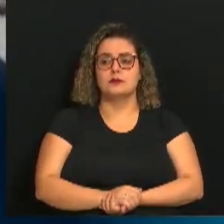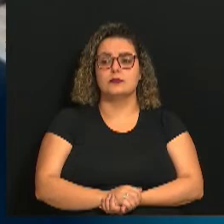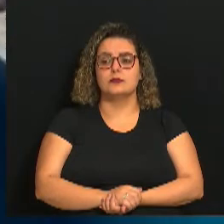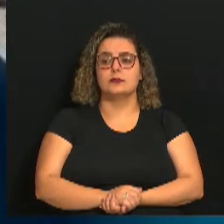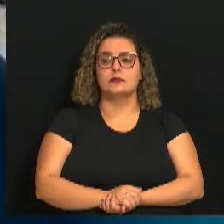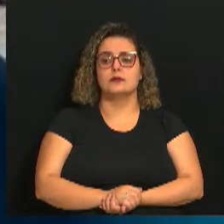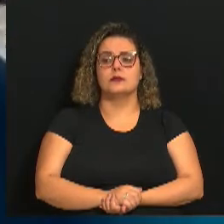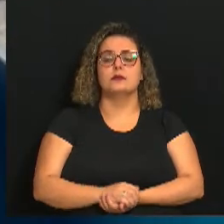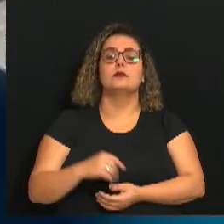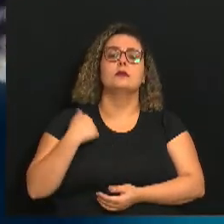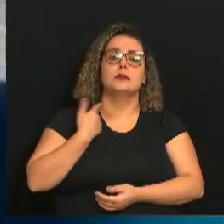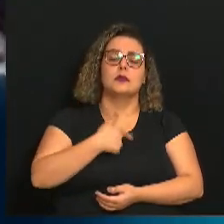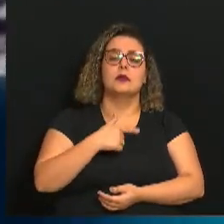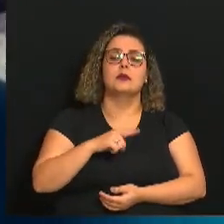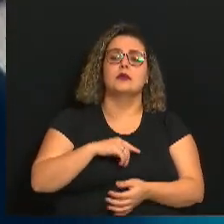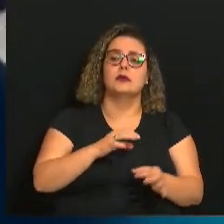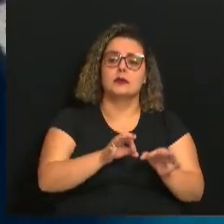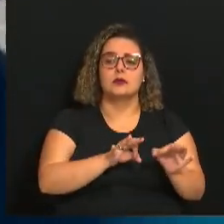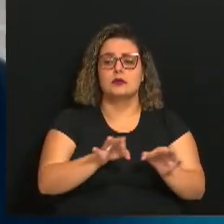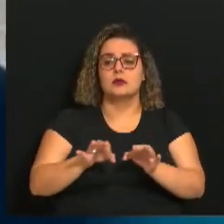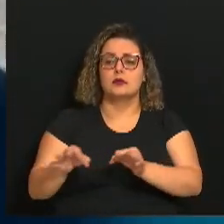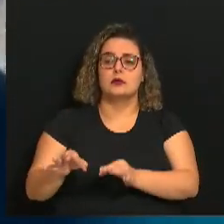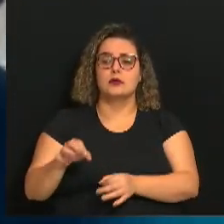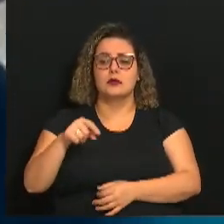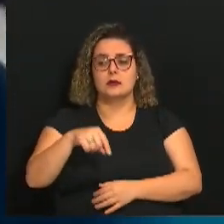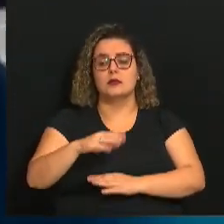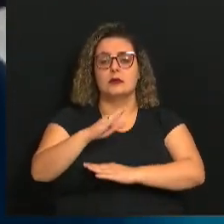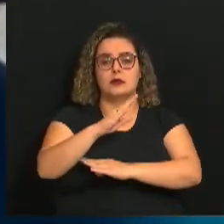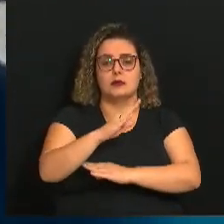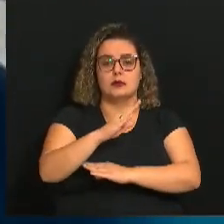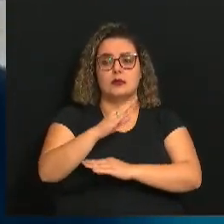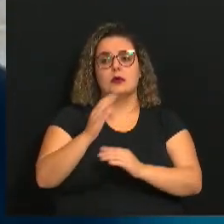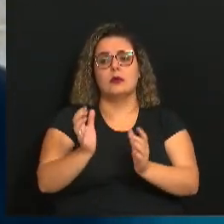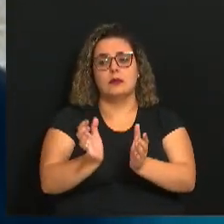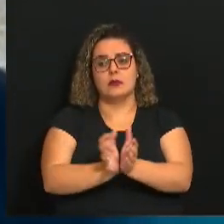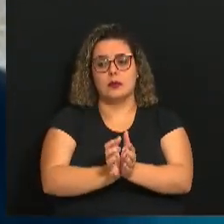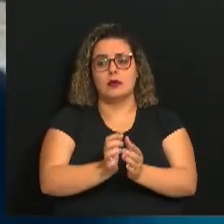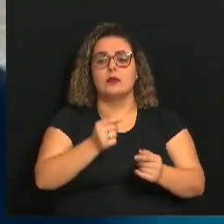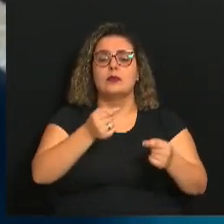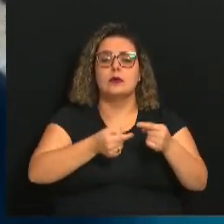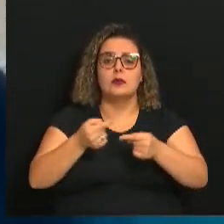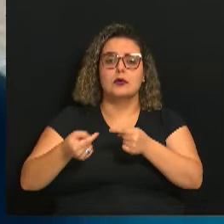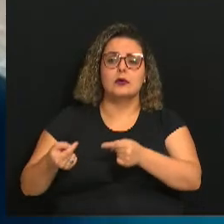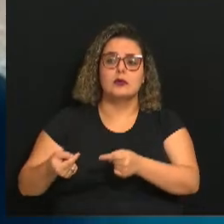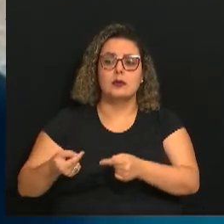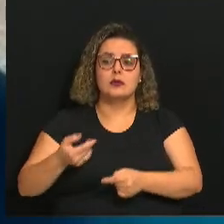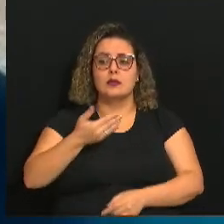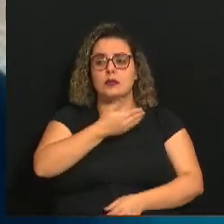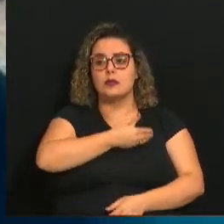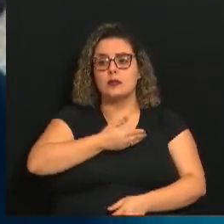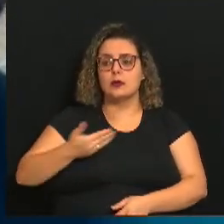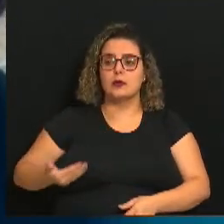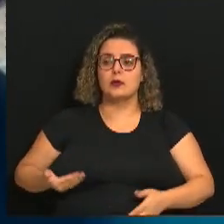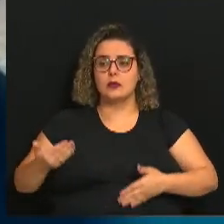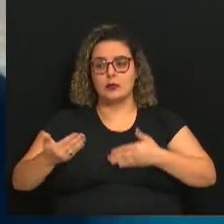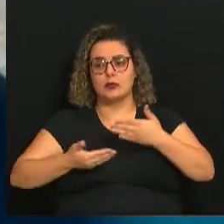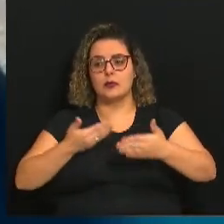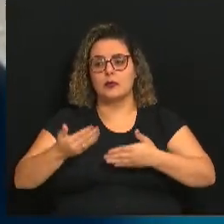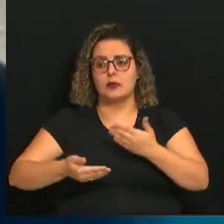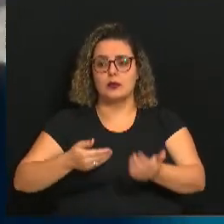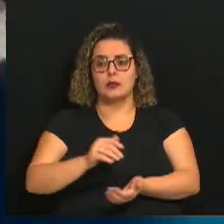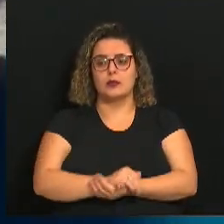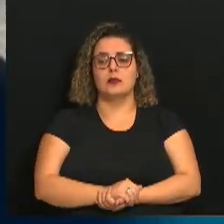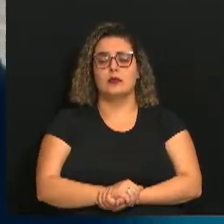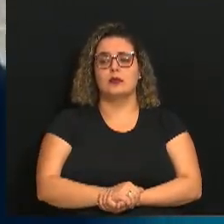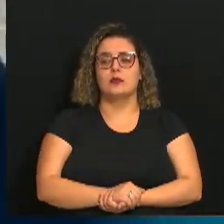aqui organizamos aqui na Câmara Municipal uma comissão que debate sobre funcionalismo público. Eu sei que